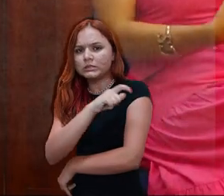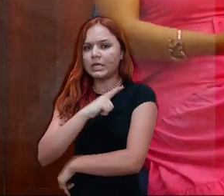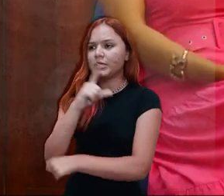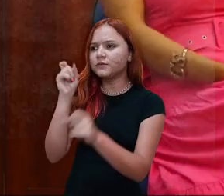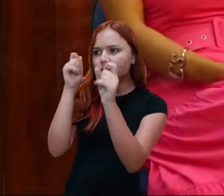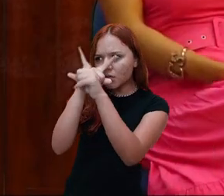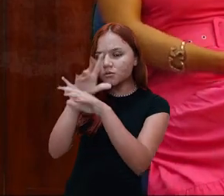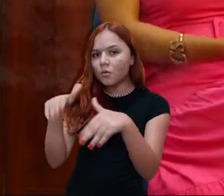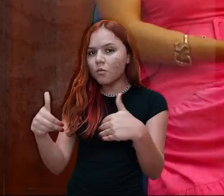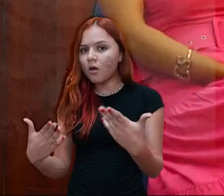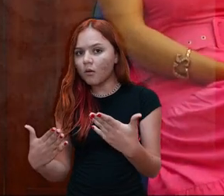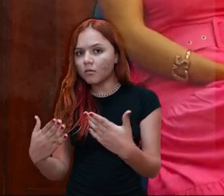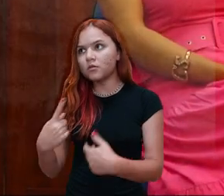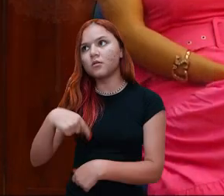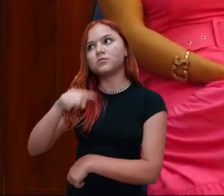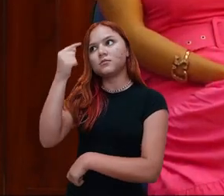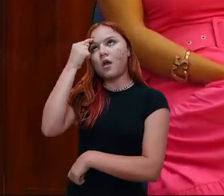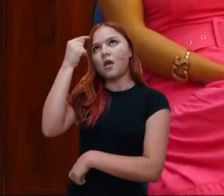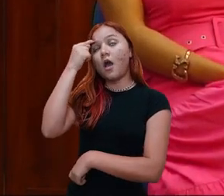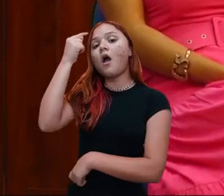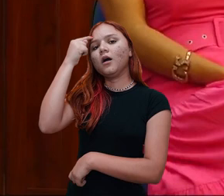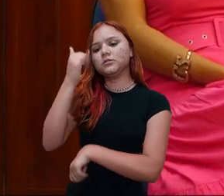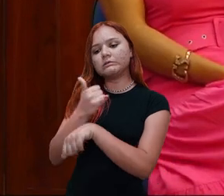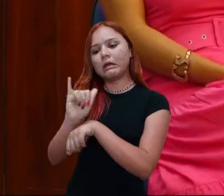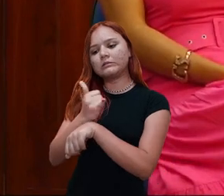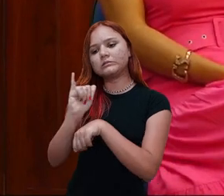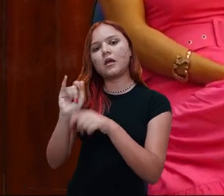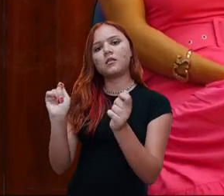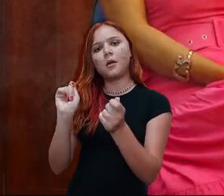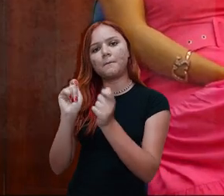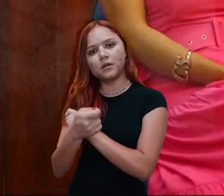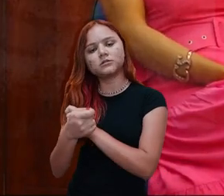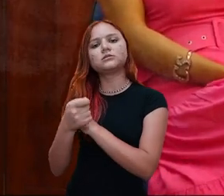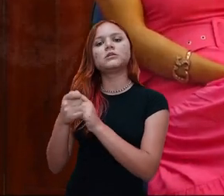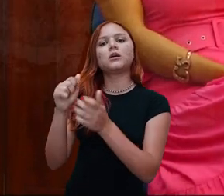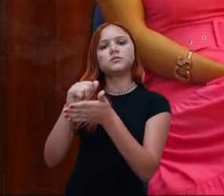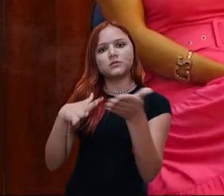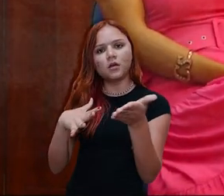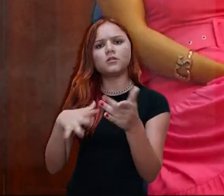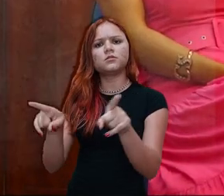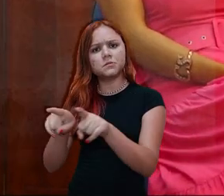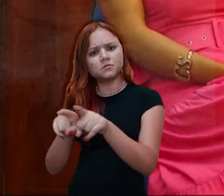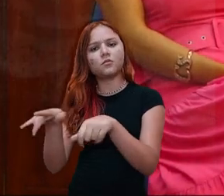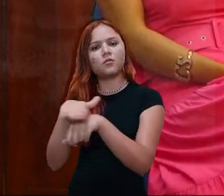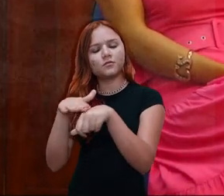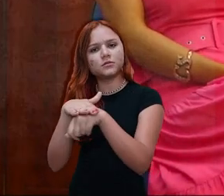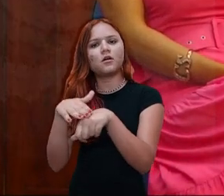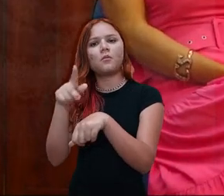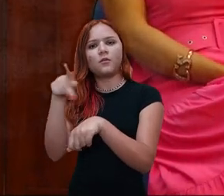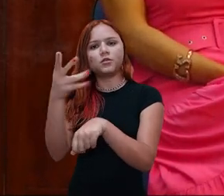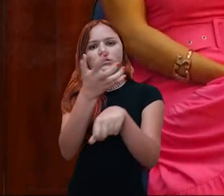um material, uma estratégia pedagógica adequada, procurar ter o contato com os professores da turma daquele